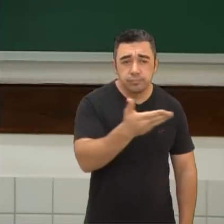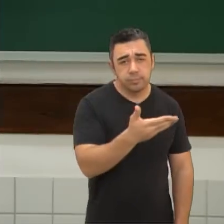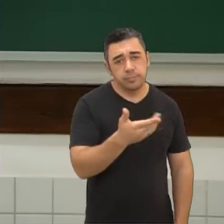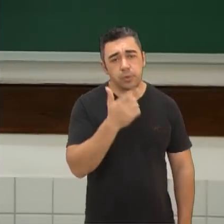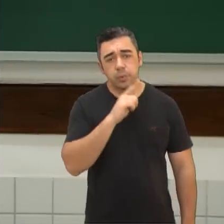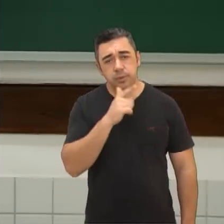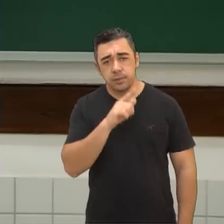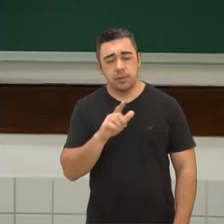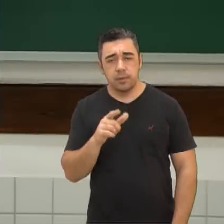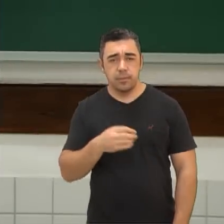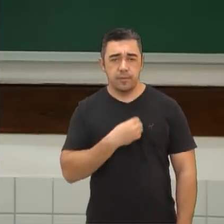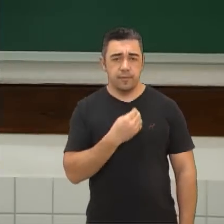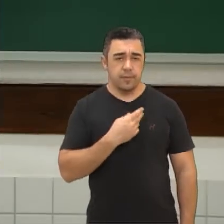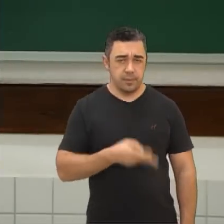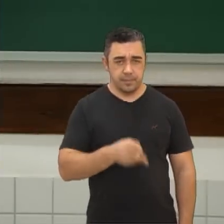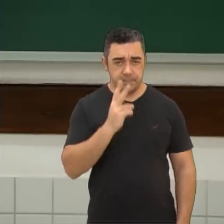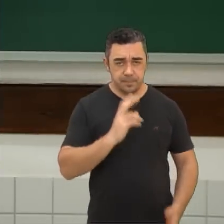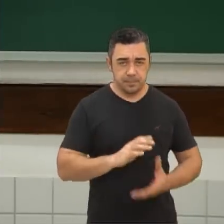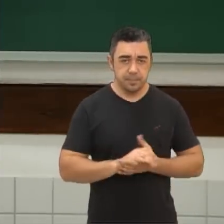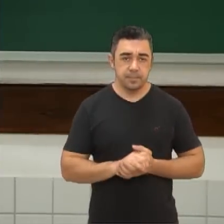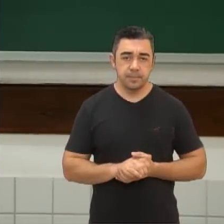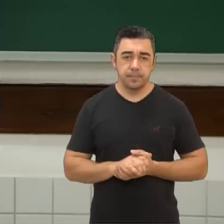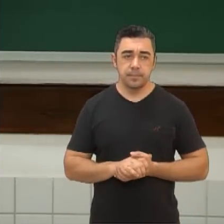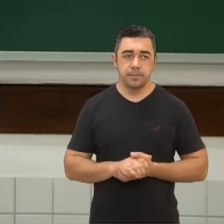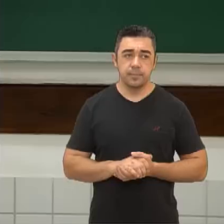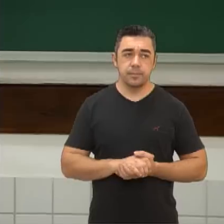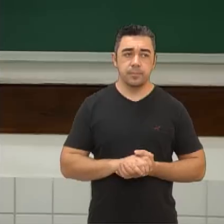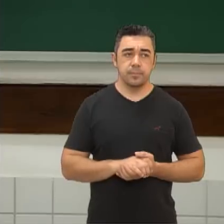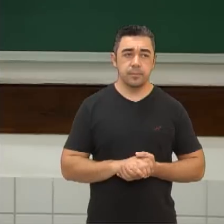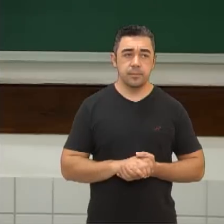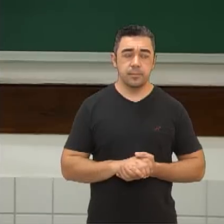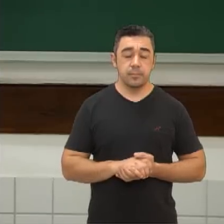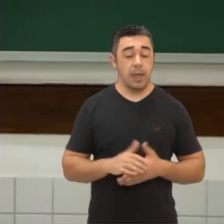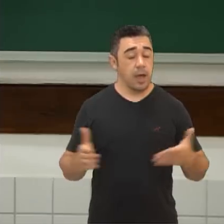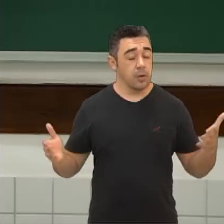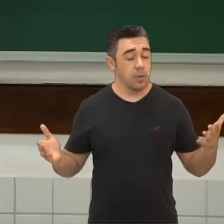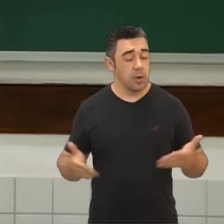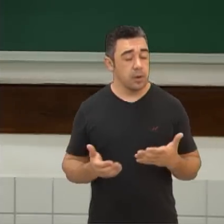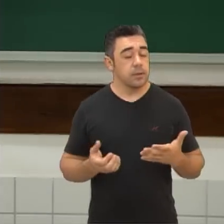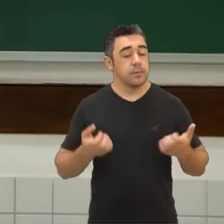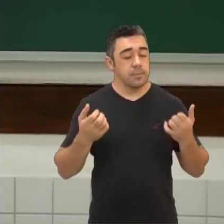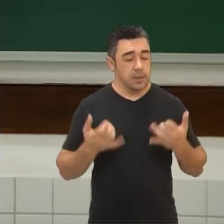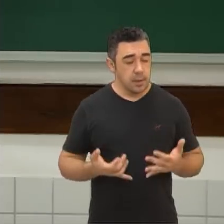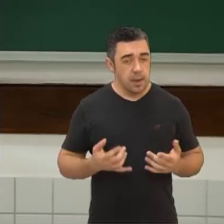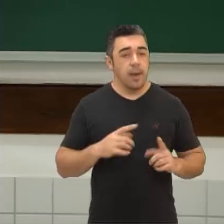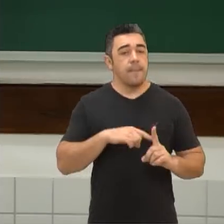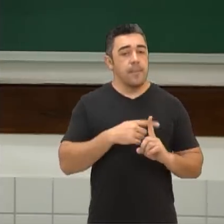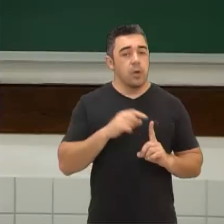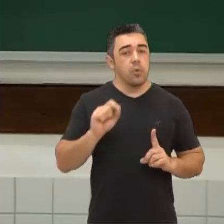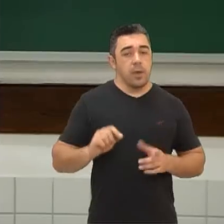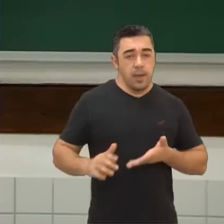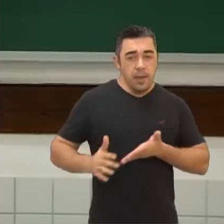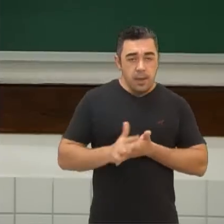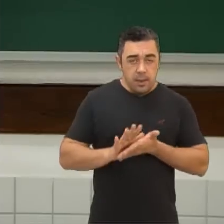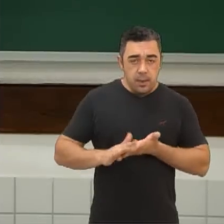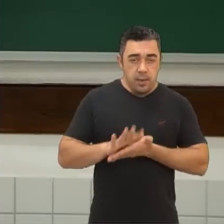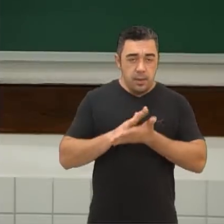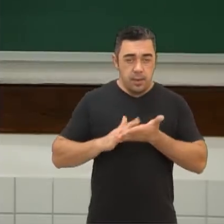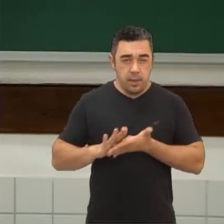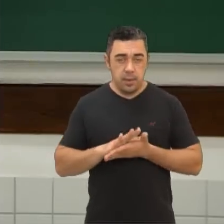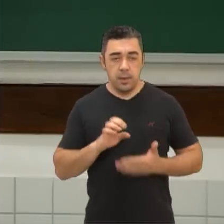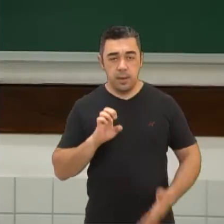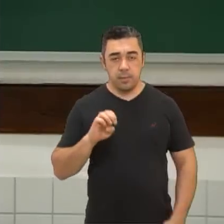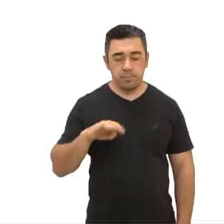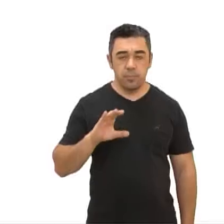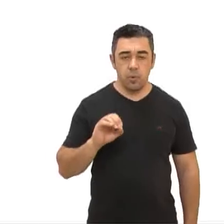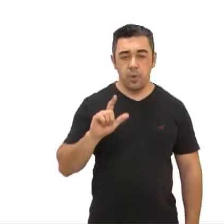e cativá-lo, né? É claro, a pessoa tem que dar um jeito de chamar a atenção das pessoas, tem que ser uma pessoa legal, tem que ter coisas